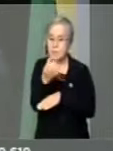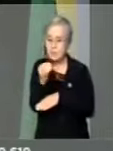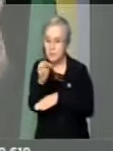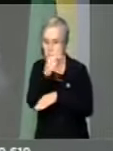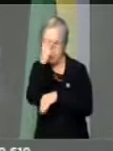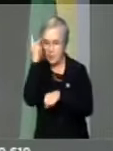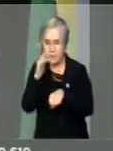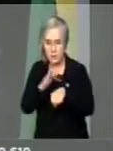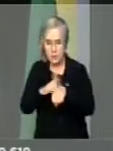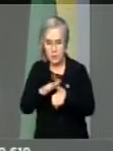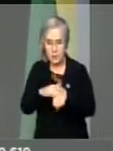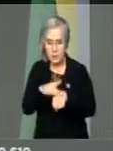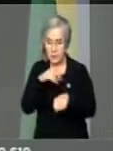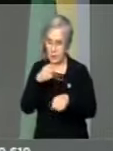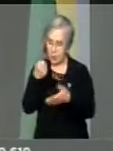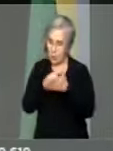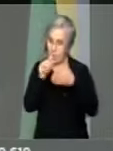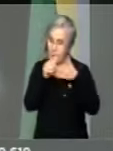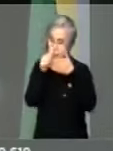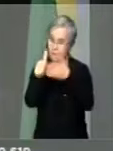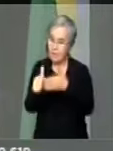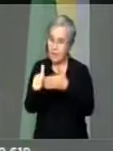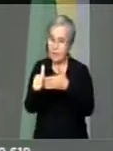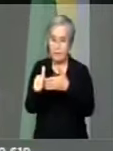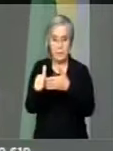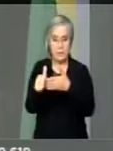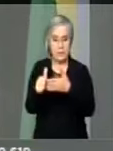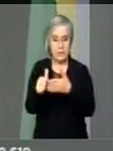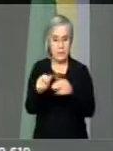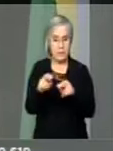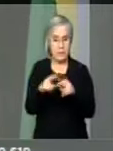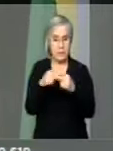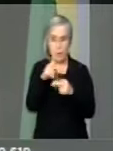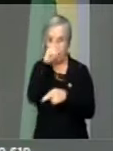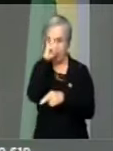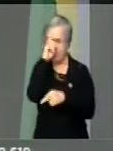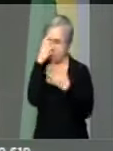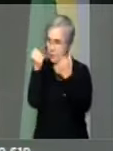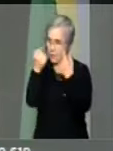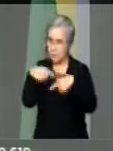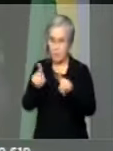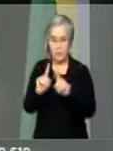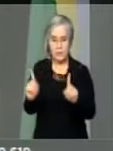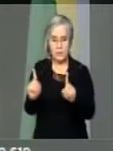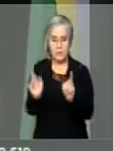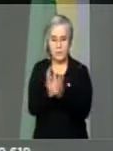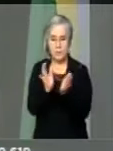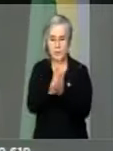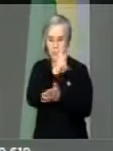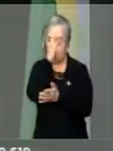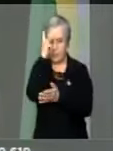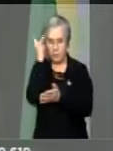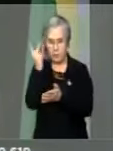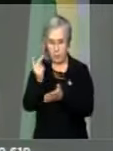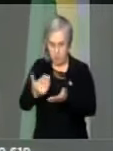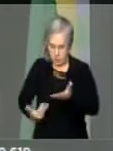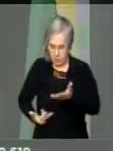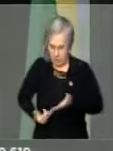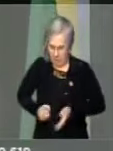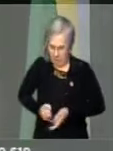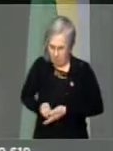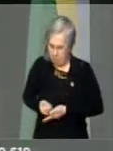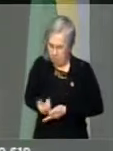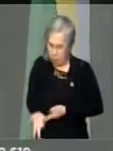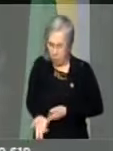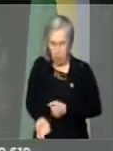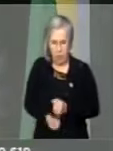são obrigados a levar de um lado para o outro, porque o Estado não dá esse suporte, os hospitais não acolhem, pessoas com órgãos para fora do corpo,